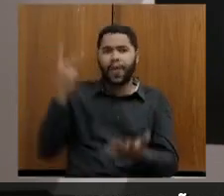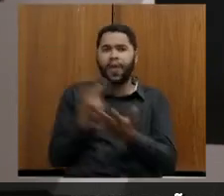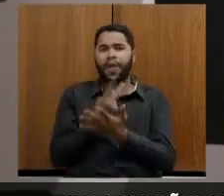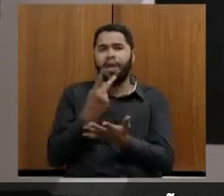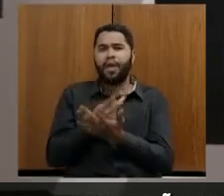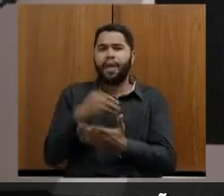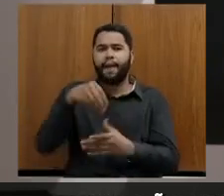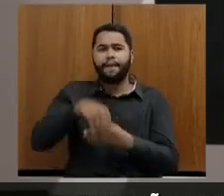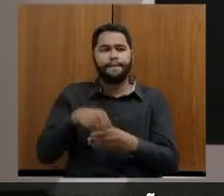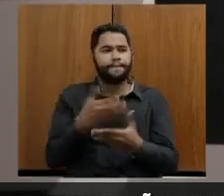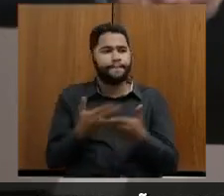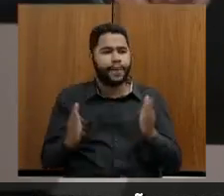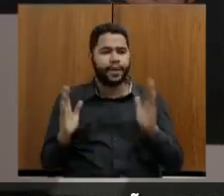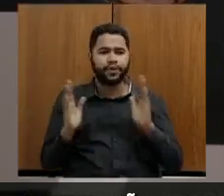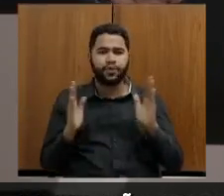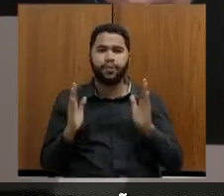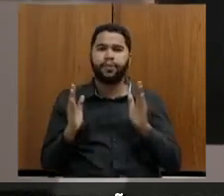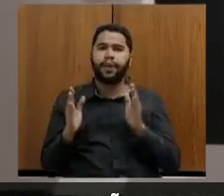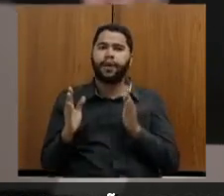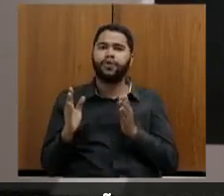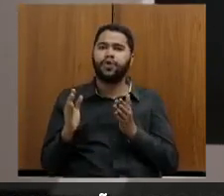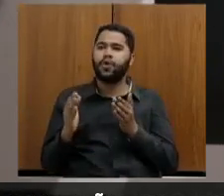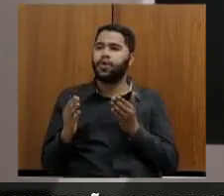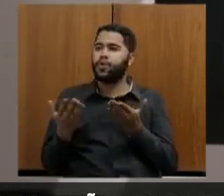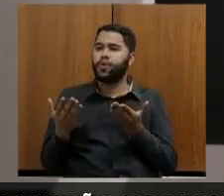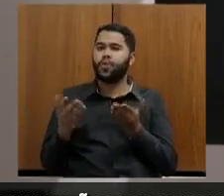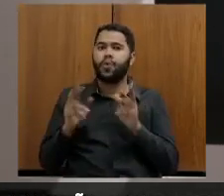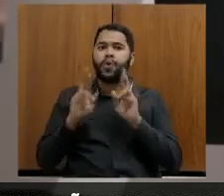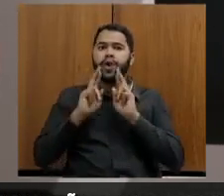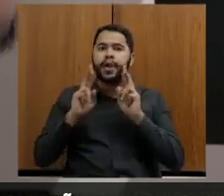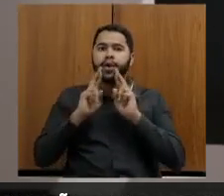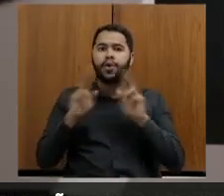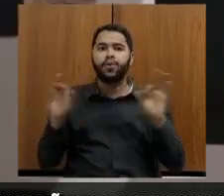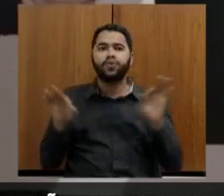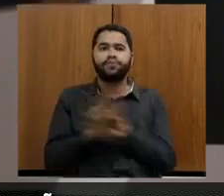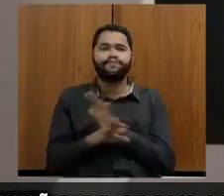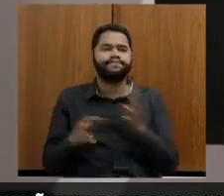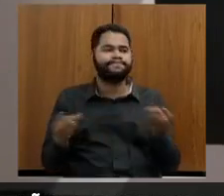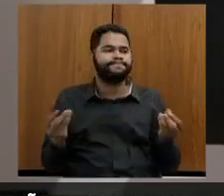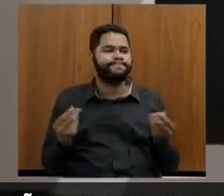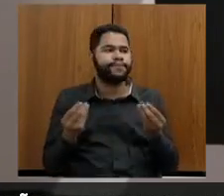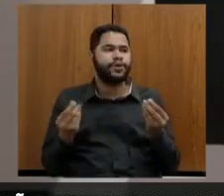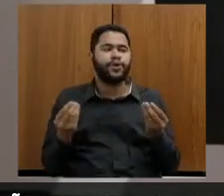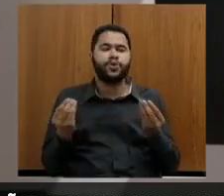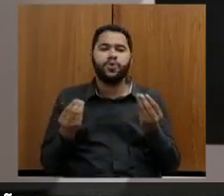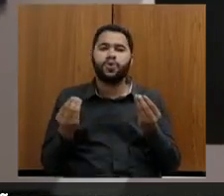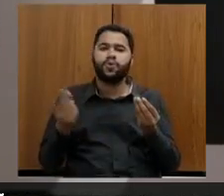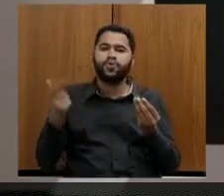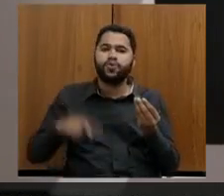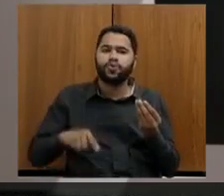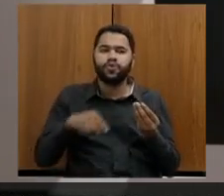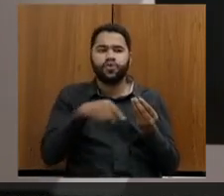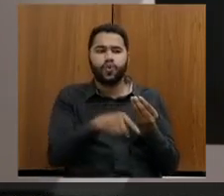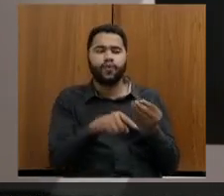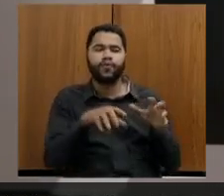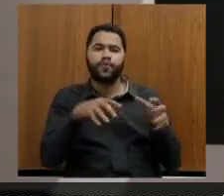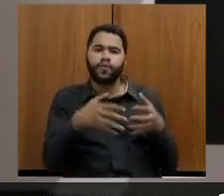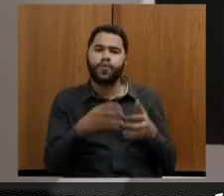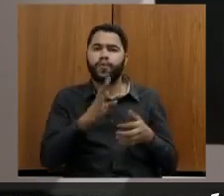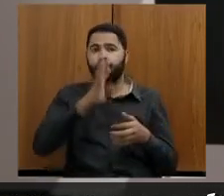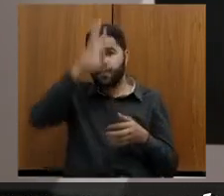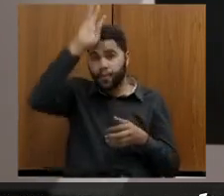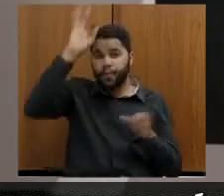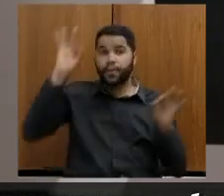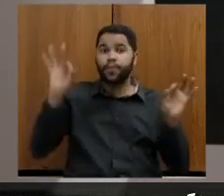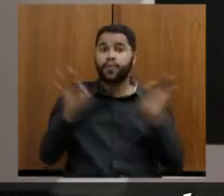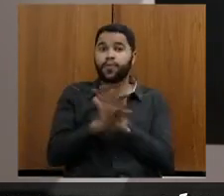peso prazo o recurso volta e a gente não consegue fazer com que esse recurso volte ao corpo de bombeiros para ser